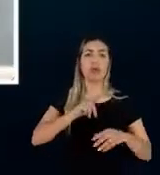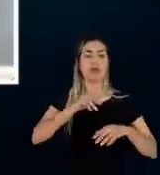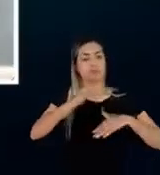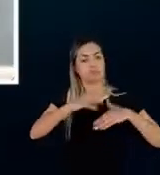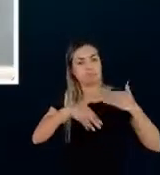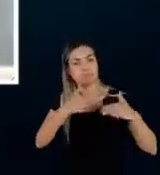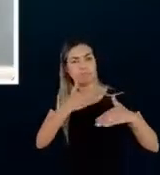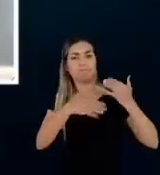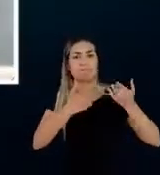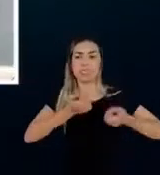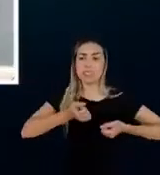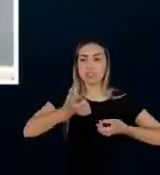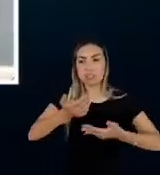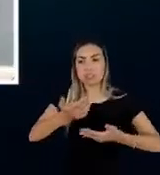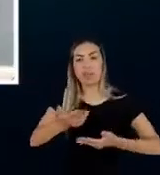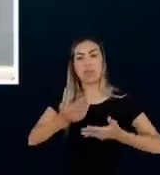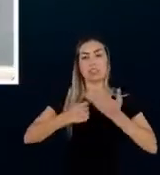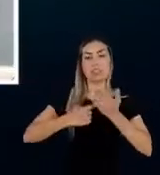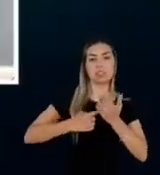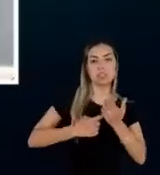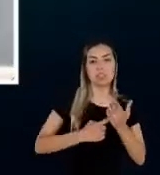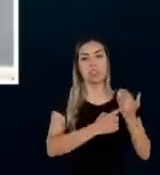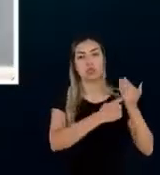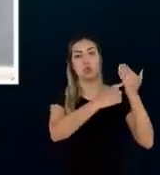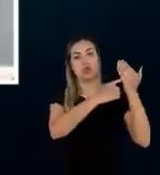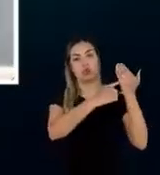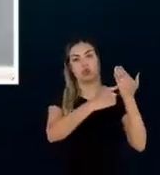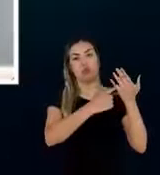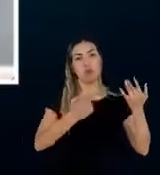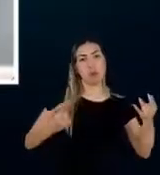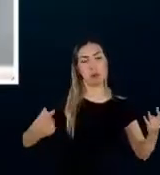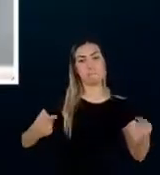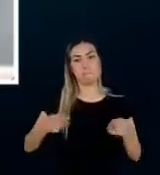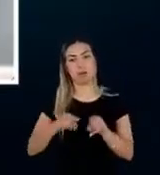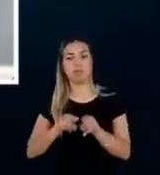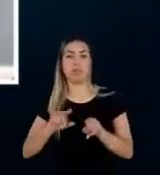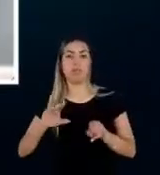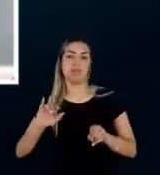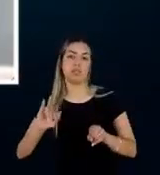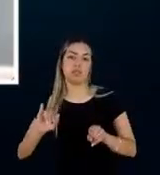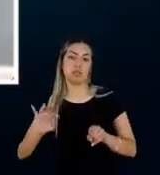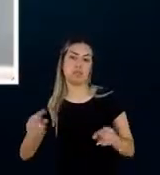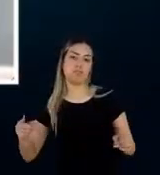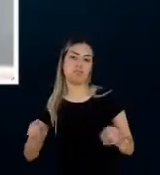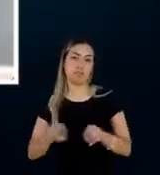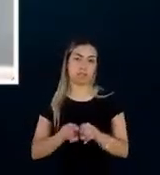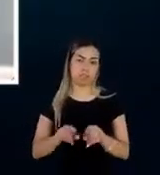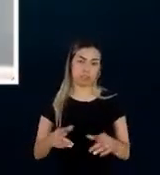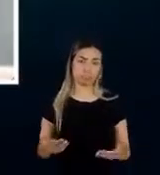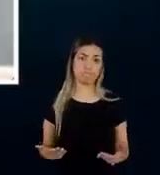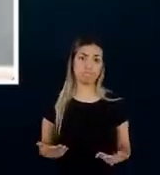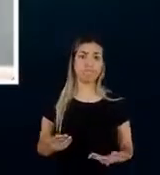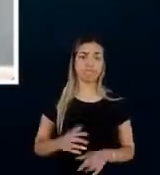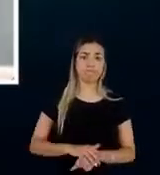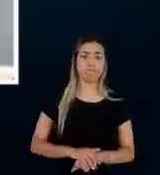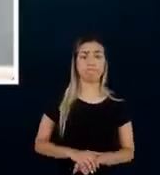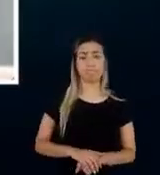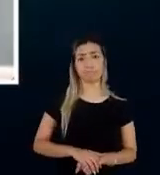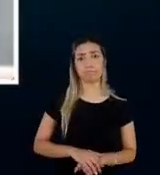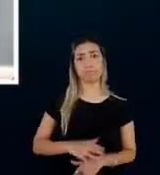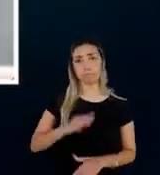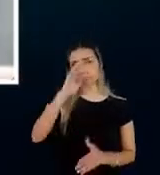desenvolvendo tecnologias e aí em parcerias com as ICTs. A gente acredita que